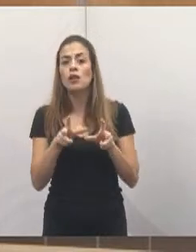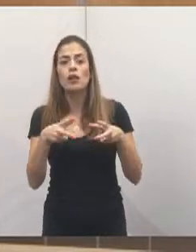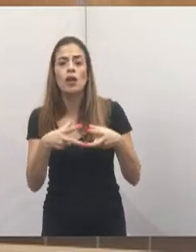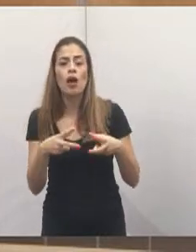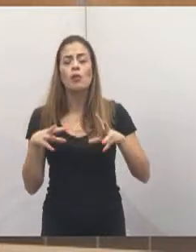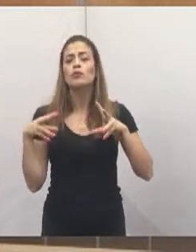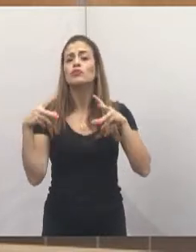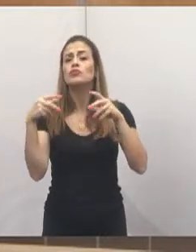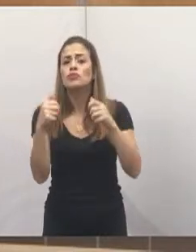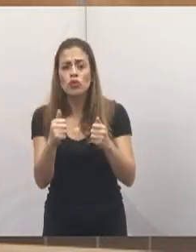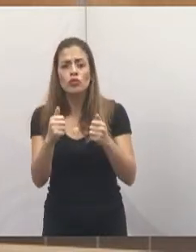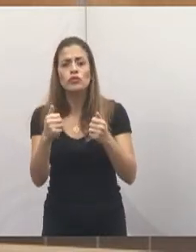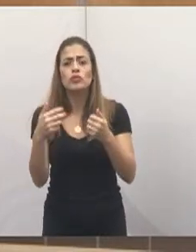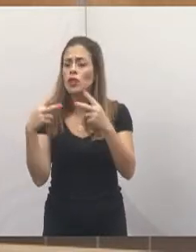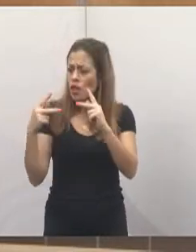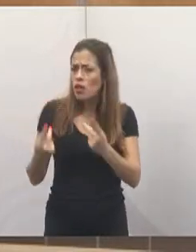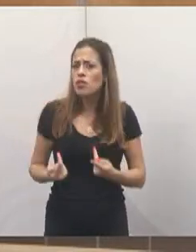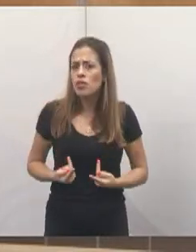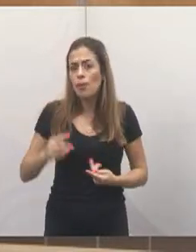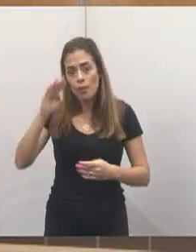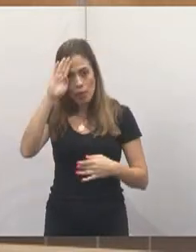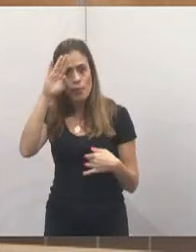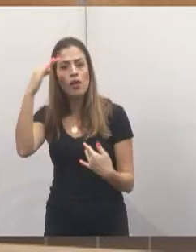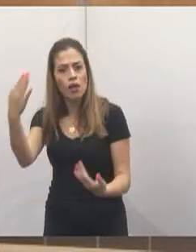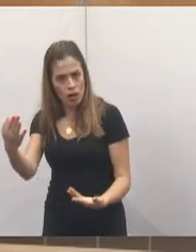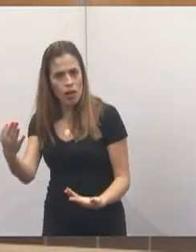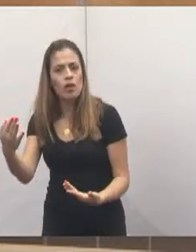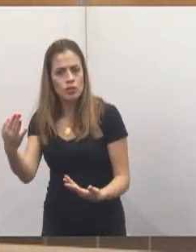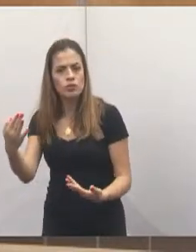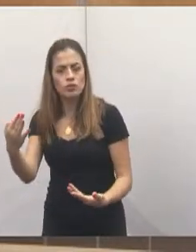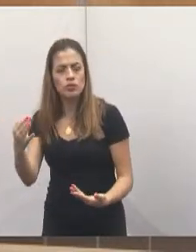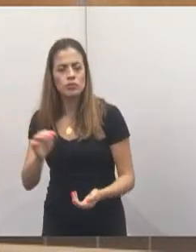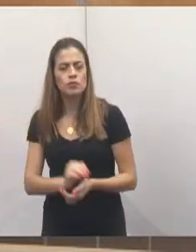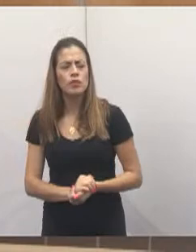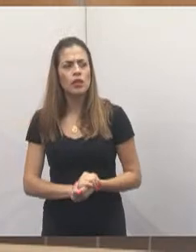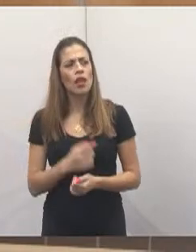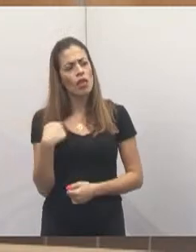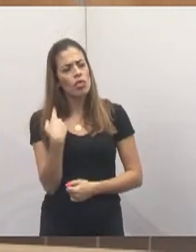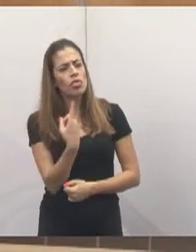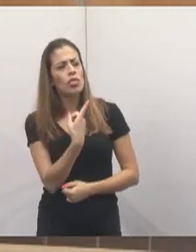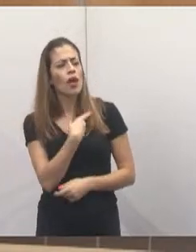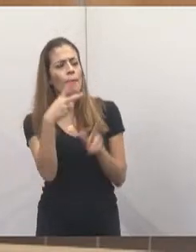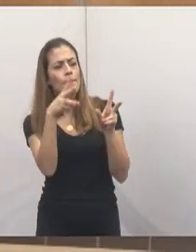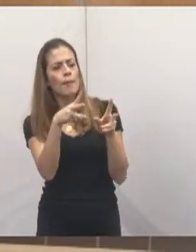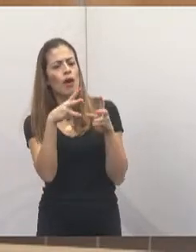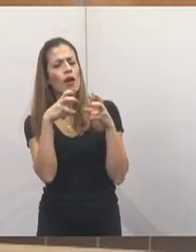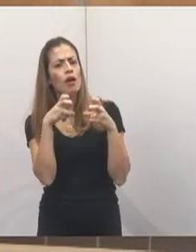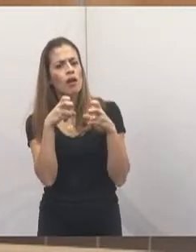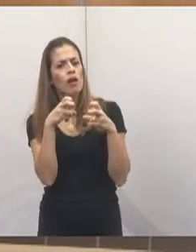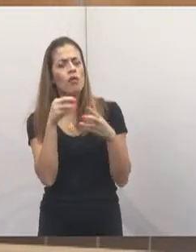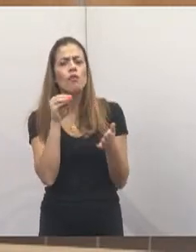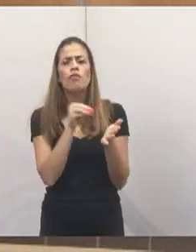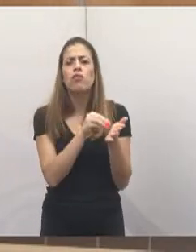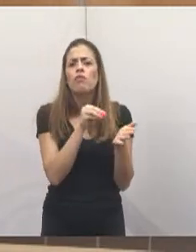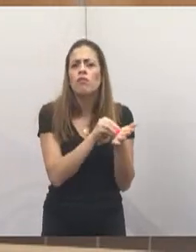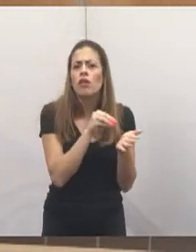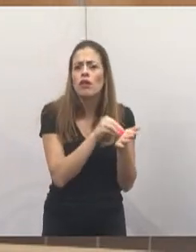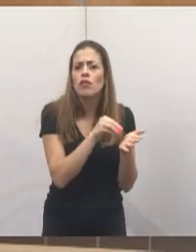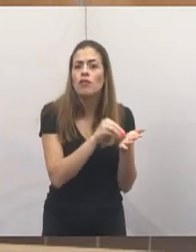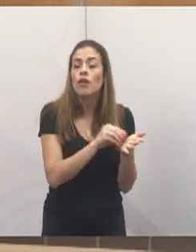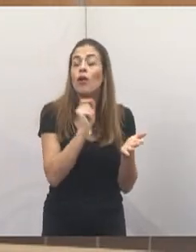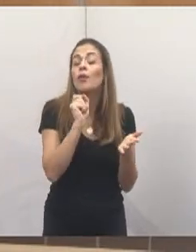recebem homenagem, com o devido mérito por sua atuação, nós percebemos que existia uma lacuna, que